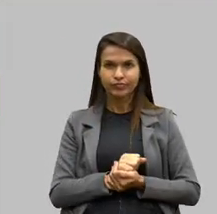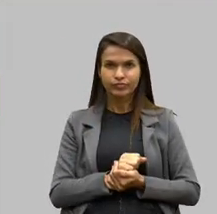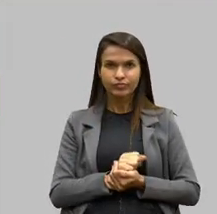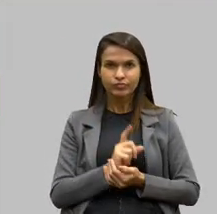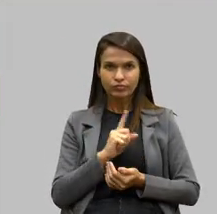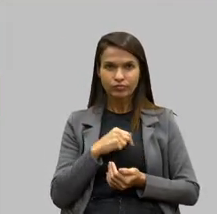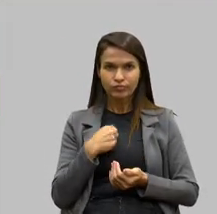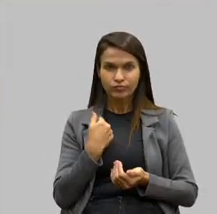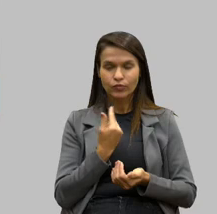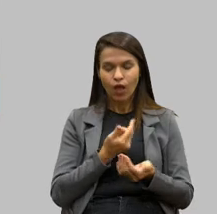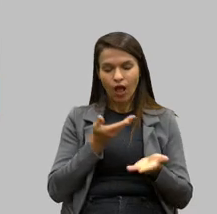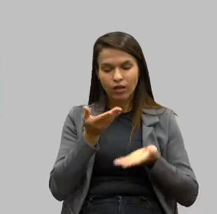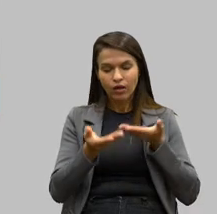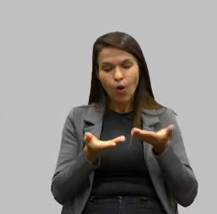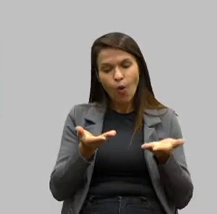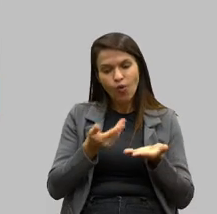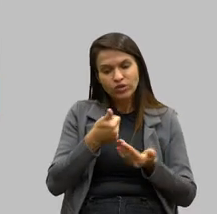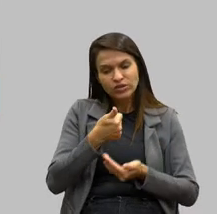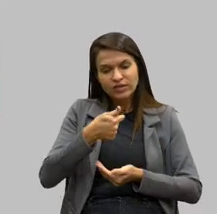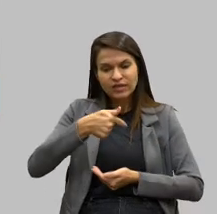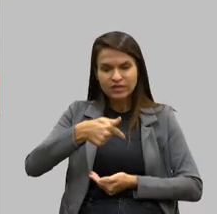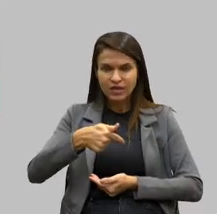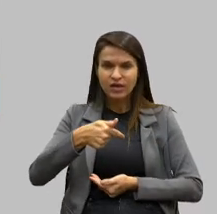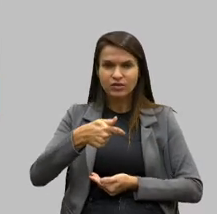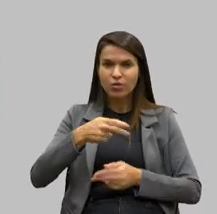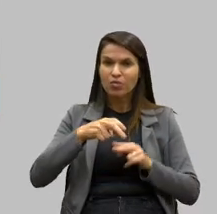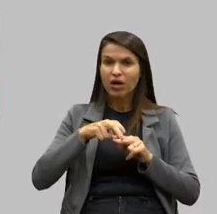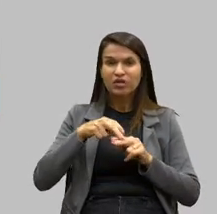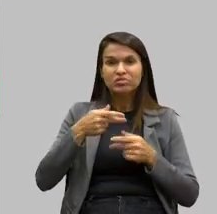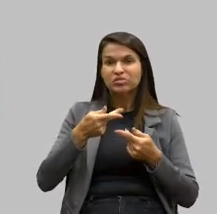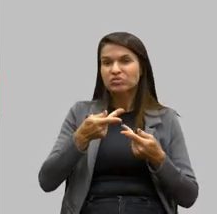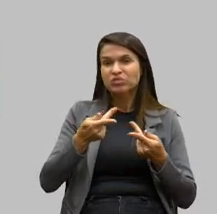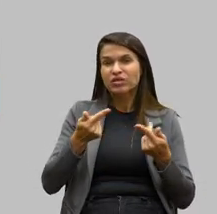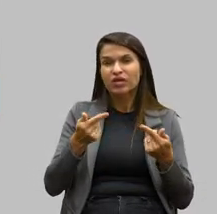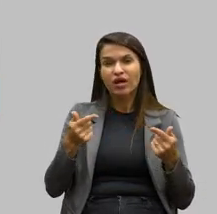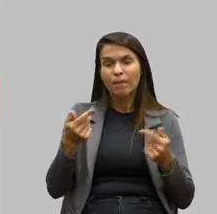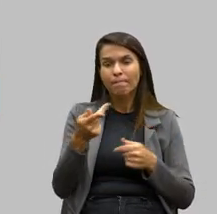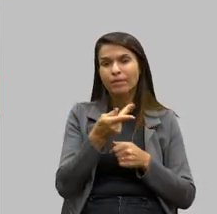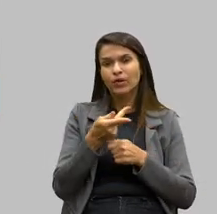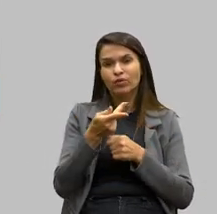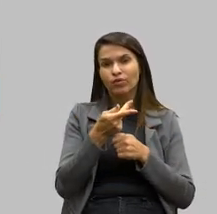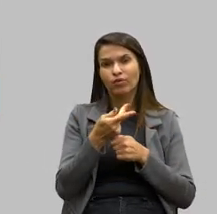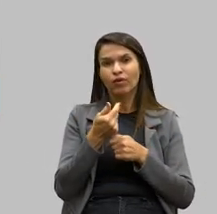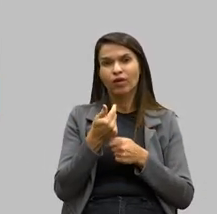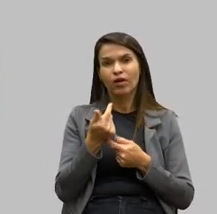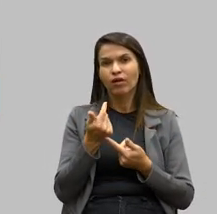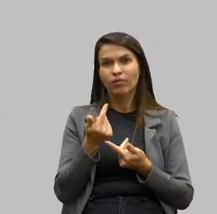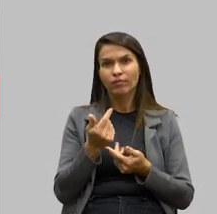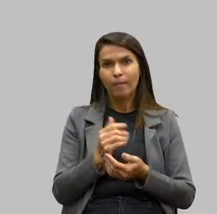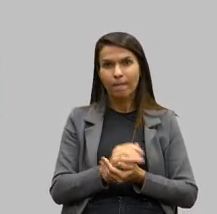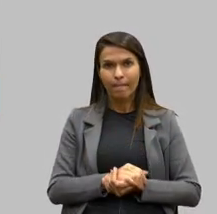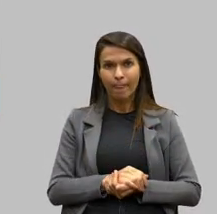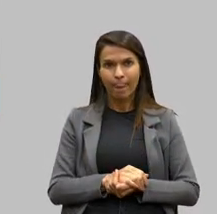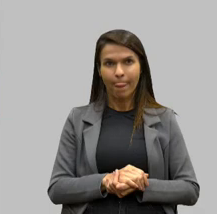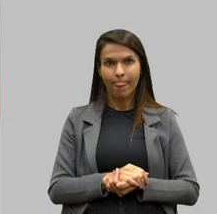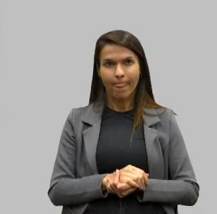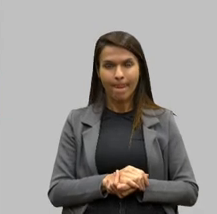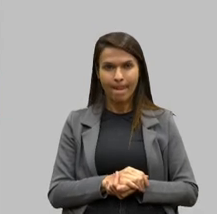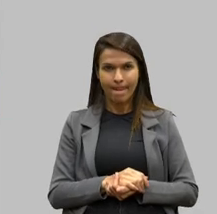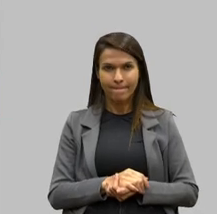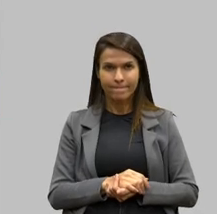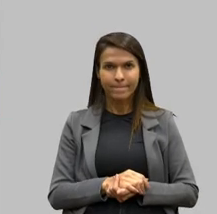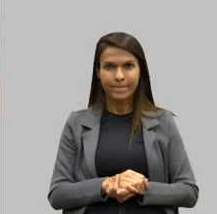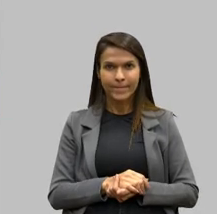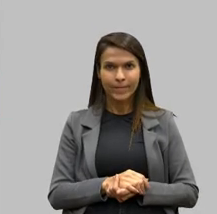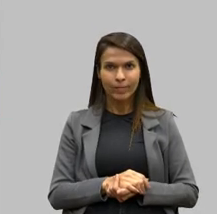hoje 17, mas talvez é 17 porque não está tendo procura, porque fala assim, eu não vou sair do trabalho. Você fala em nuclear. Nuclear, exatamente.